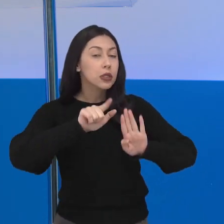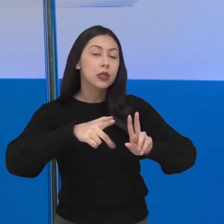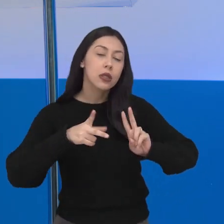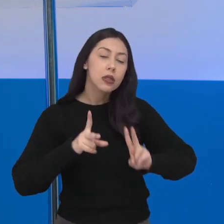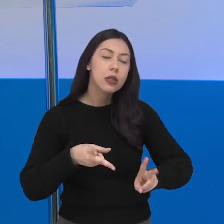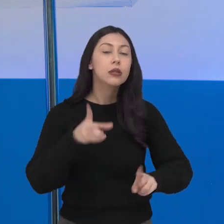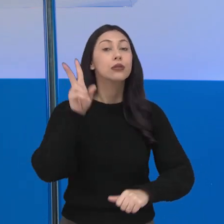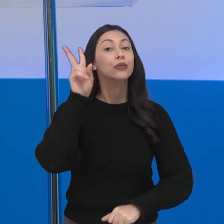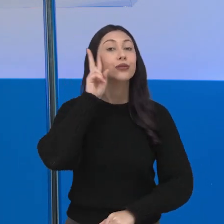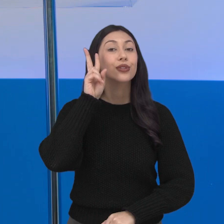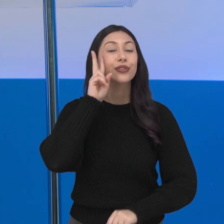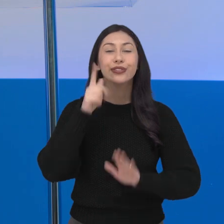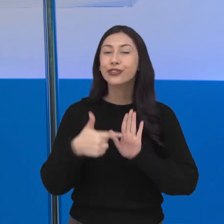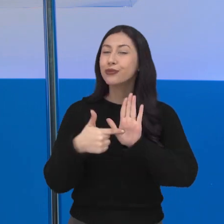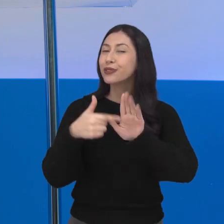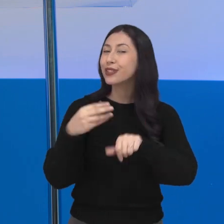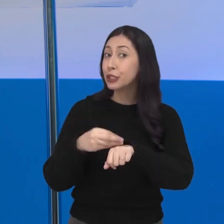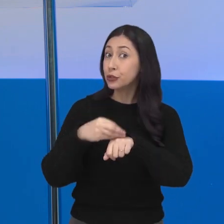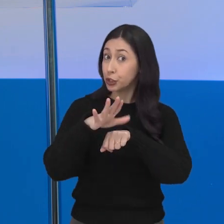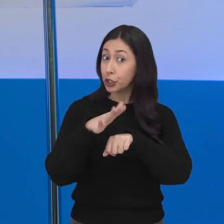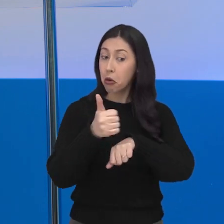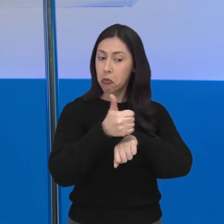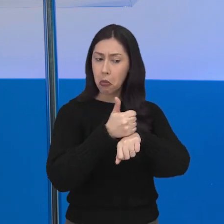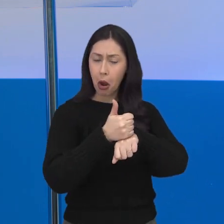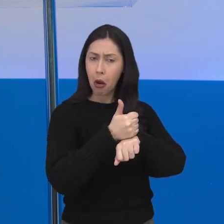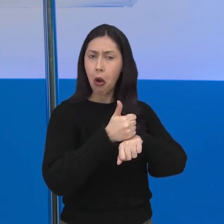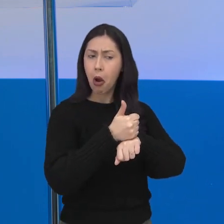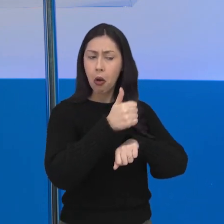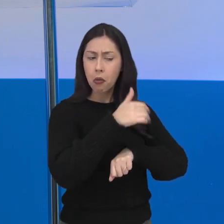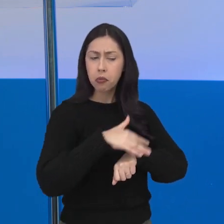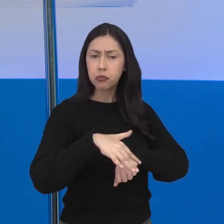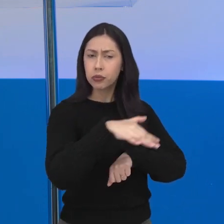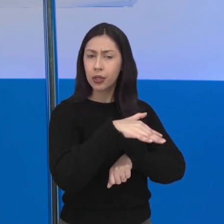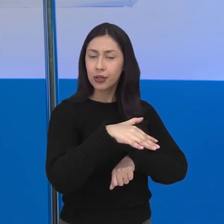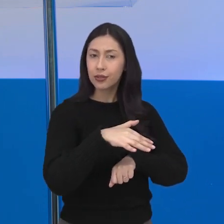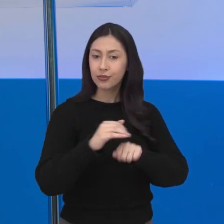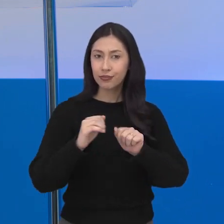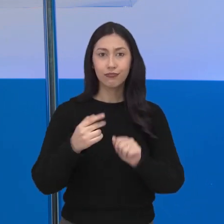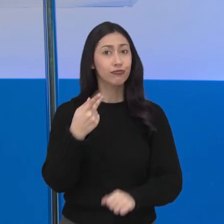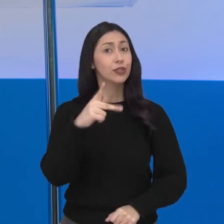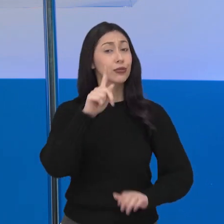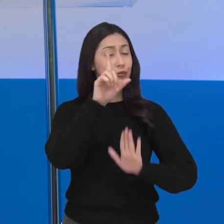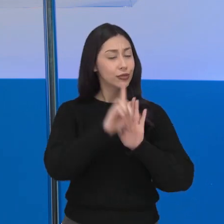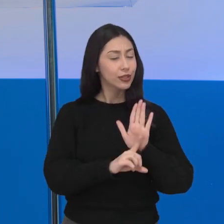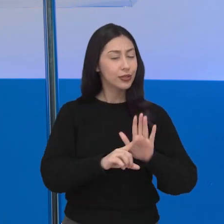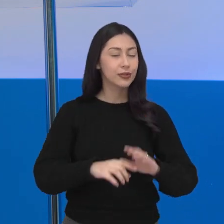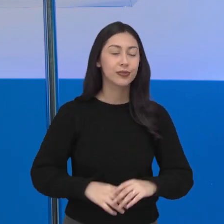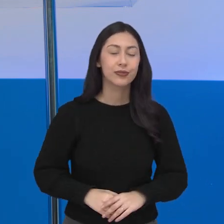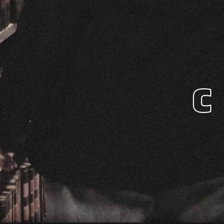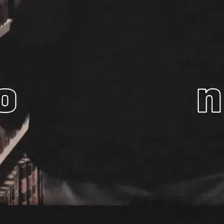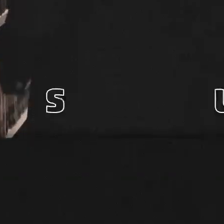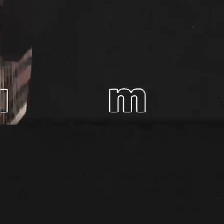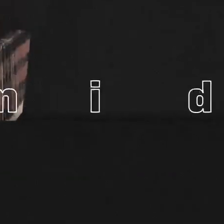Boletim, toda segunda-feira, a gente traz dicas de especialistas na área no quadro Seu